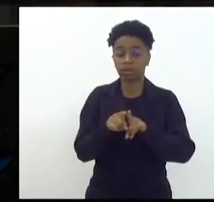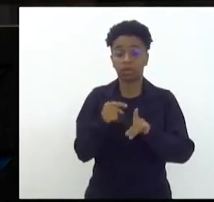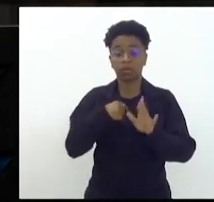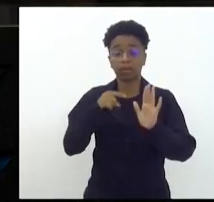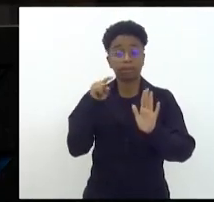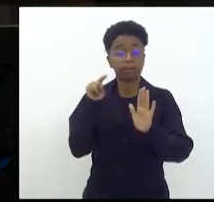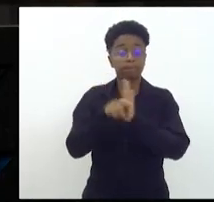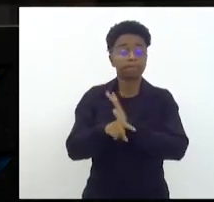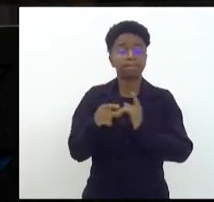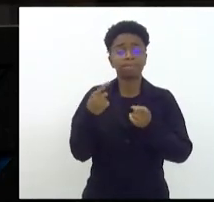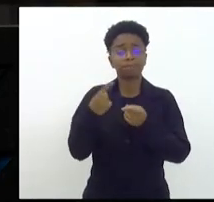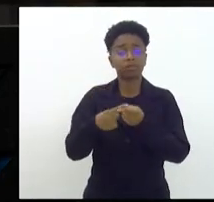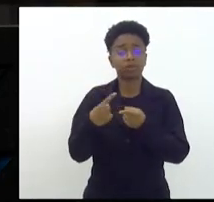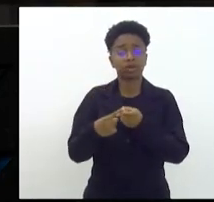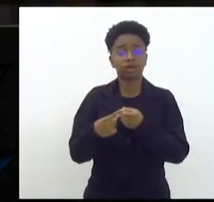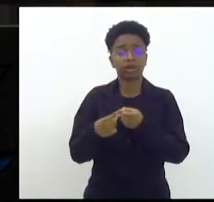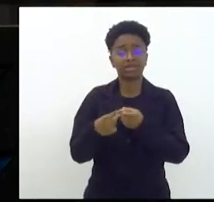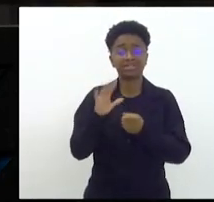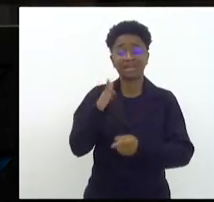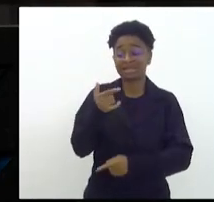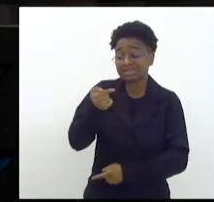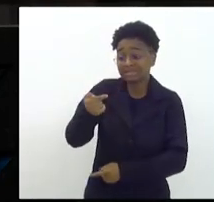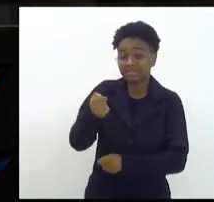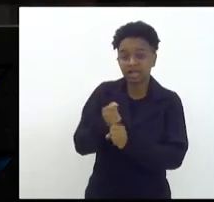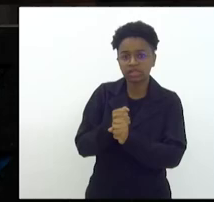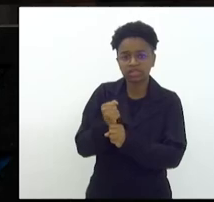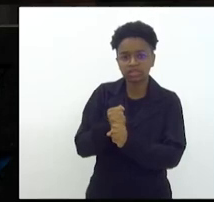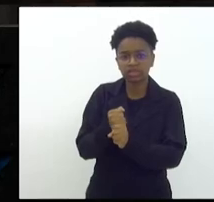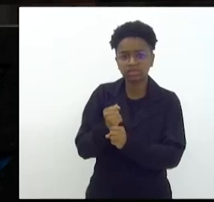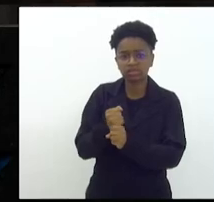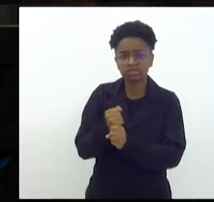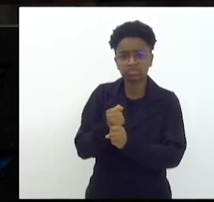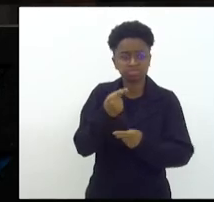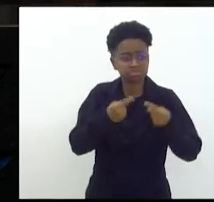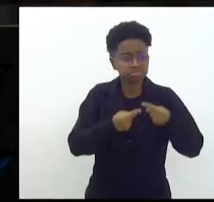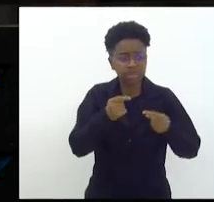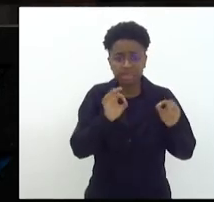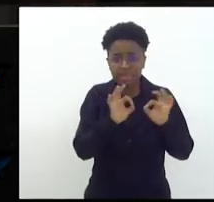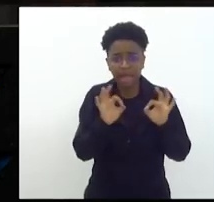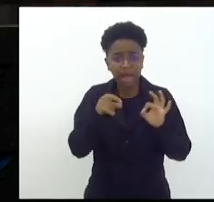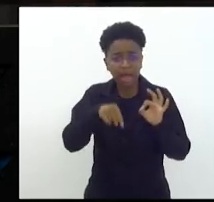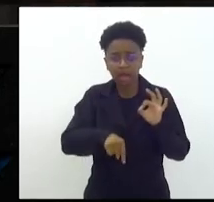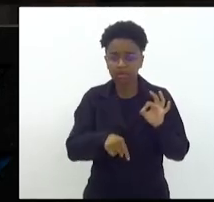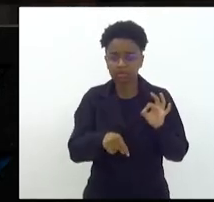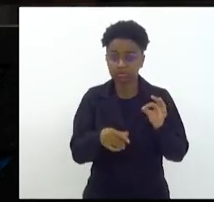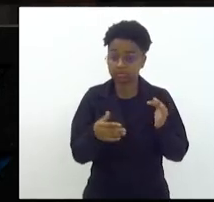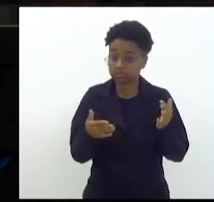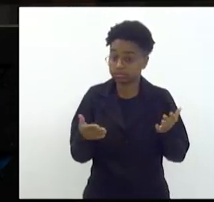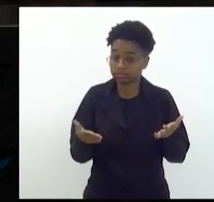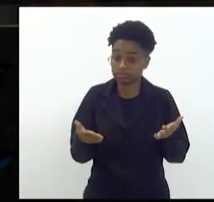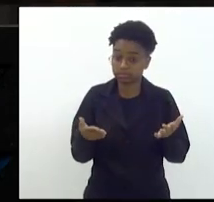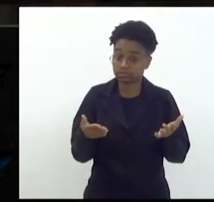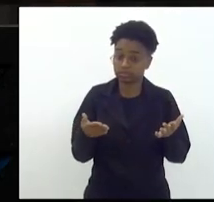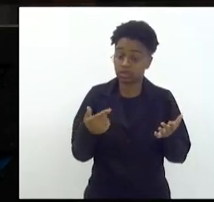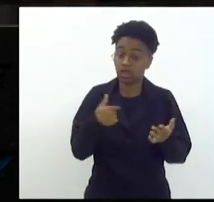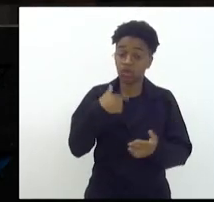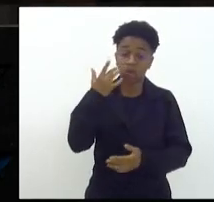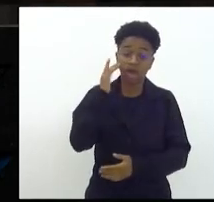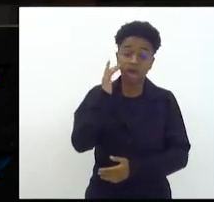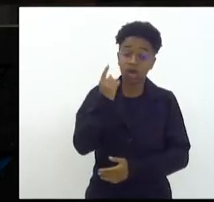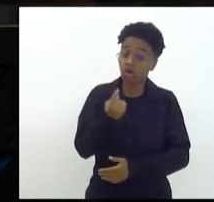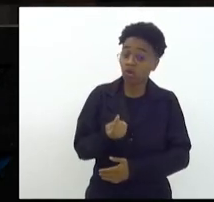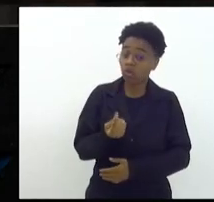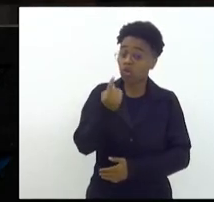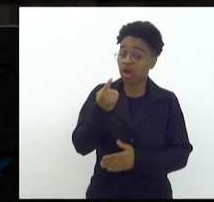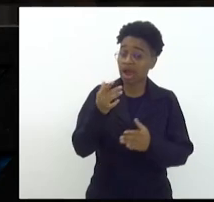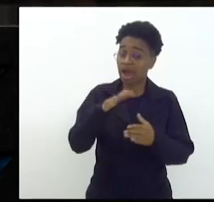porque que isso tá há sete anos sem vir para o plenário seguramente Eu acho que o único setor